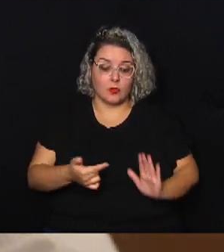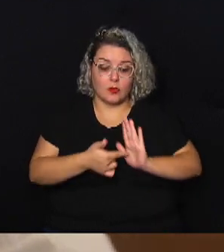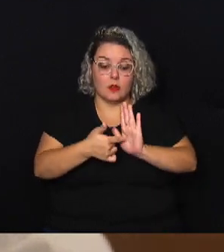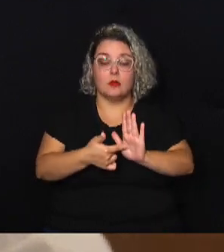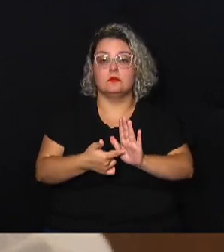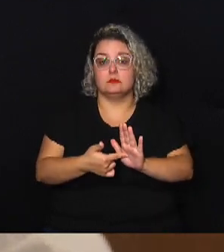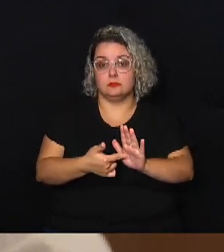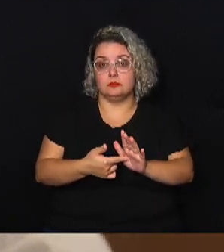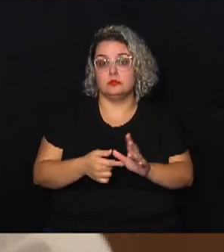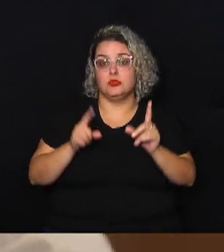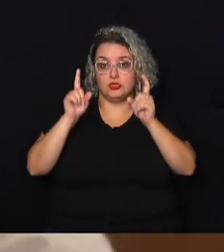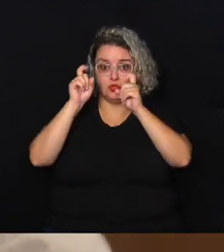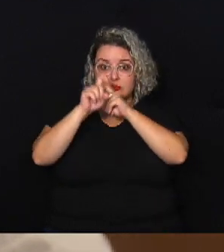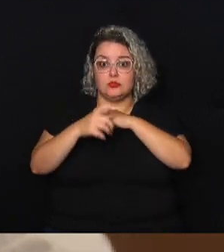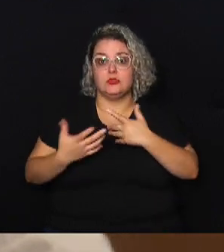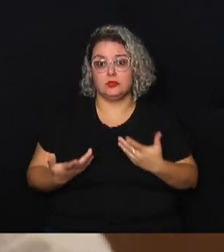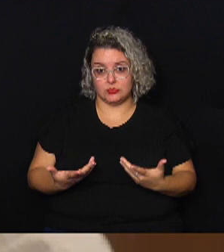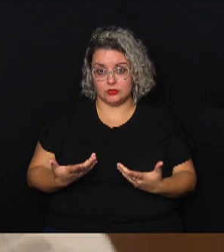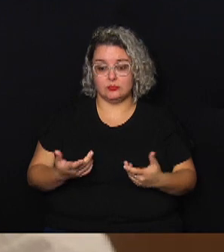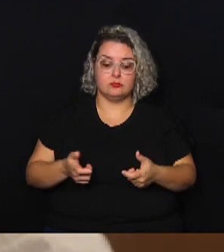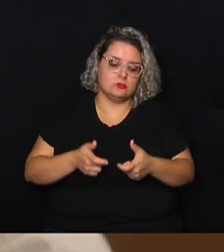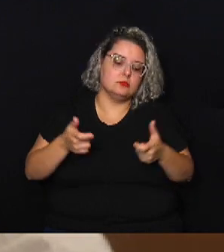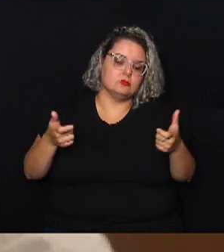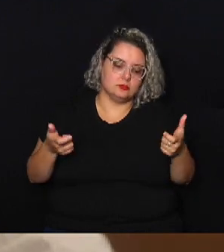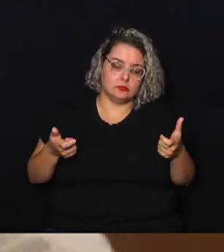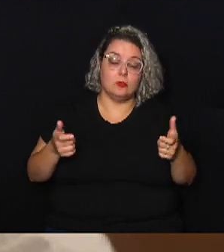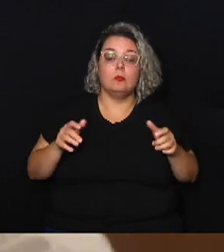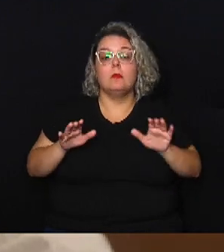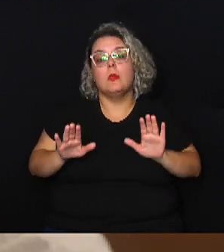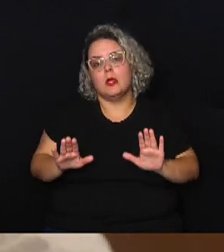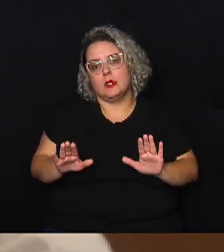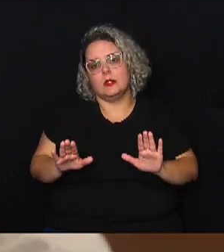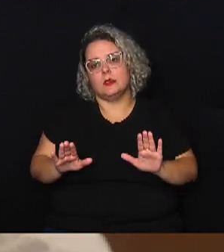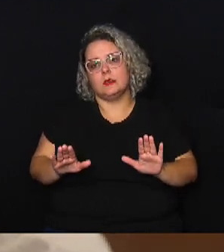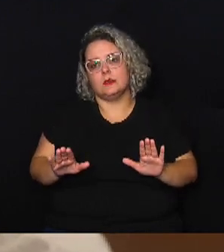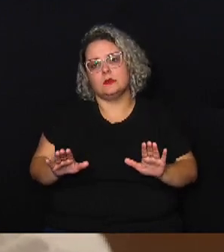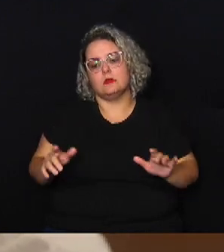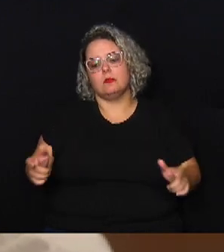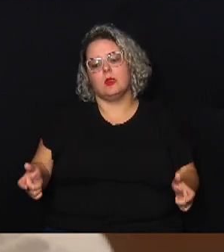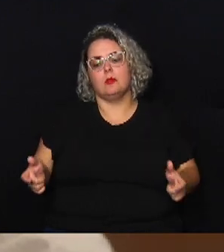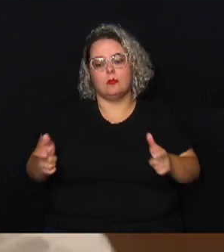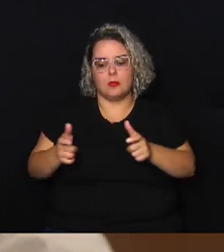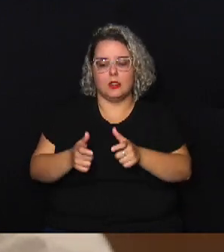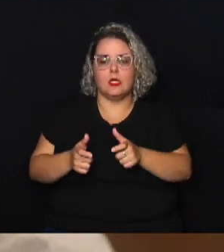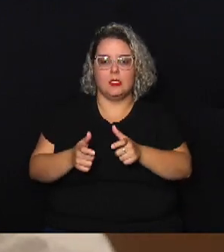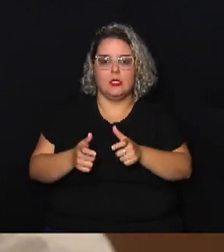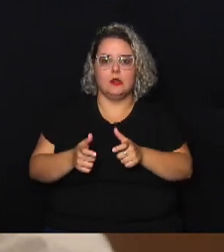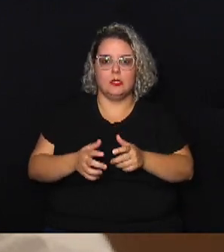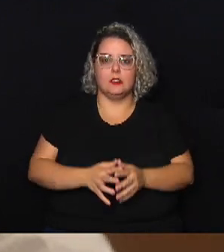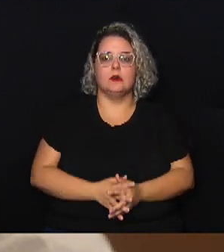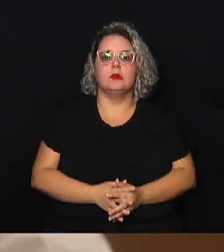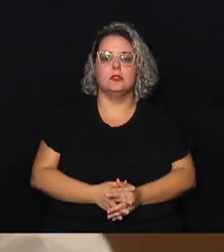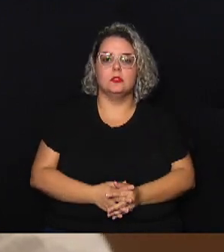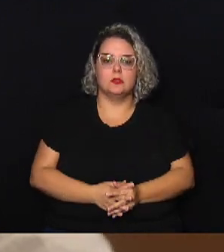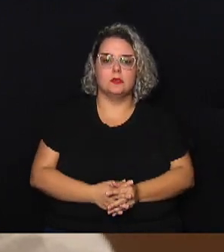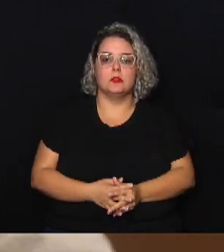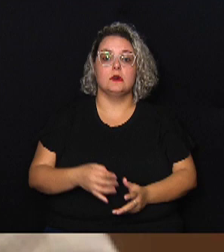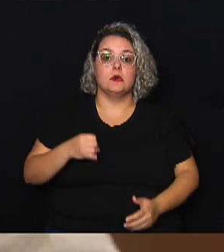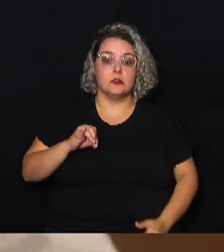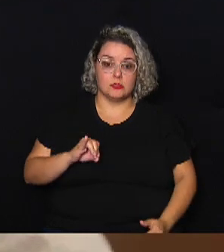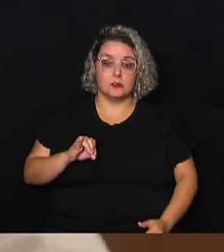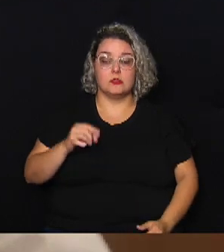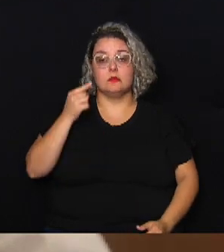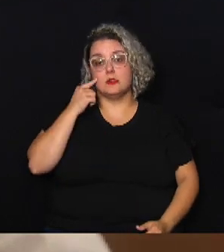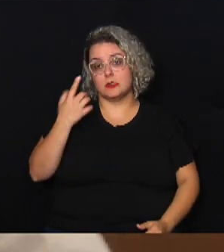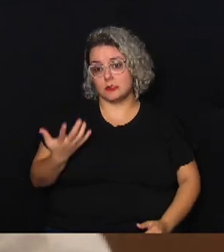casos de complicação vai ser grande, porém, bem pequeno se a gente colocar em